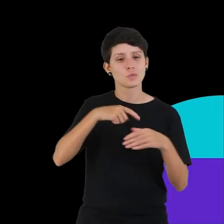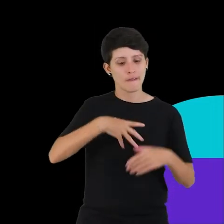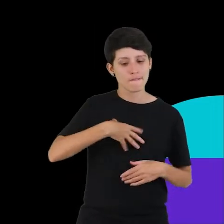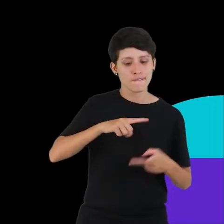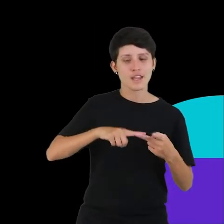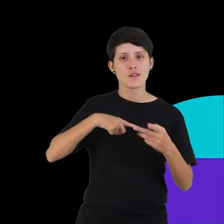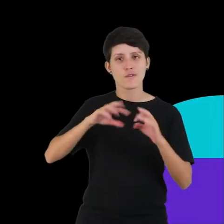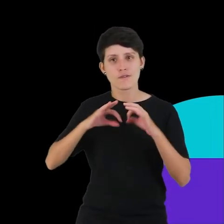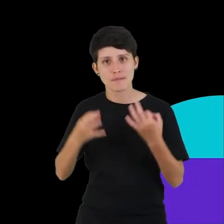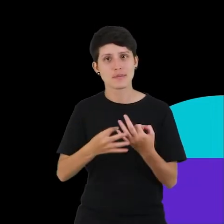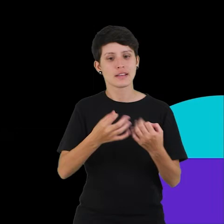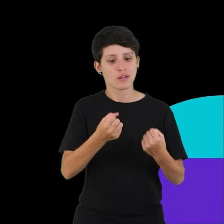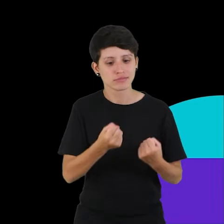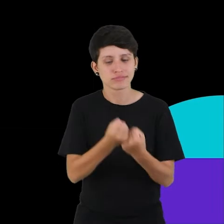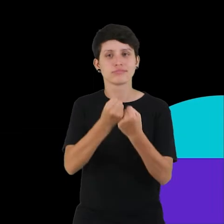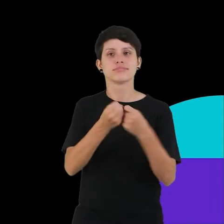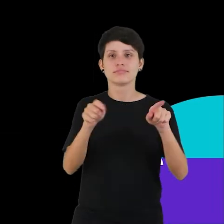que isso é uma coisa legal.